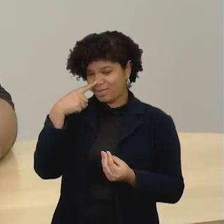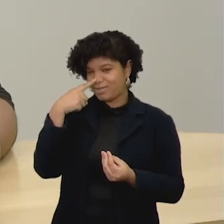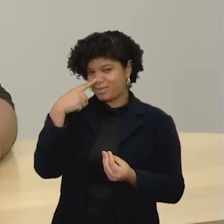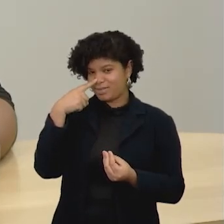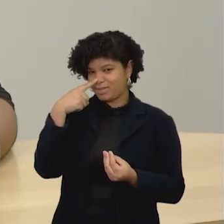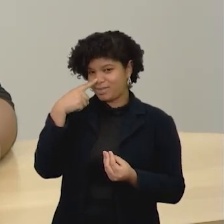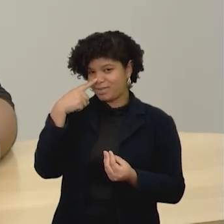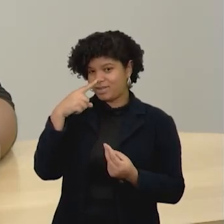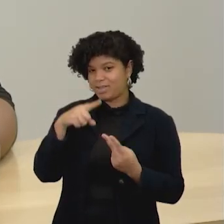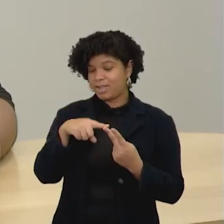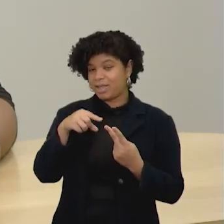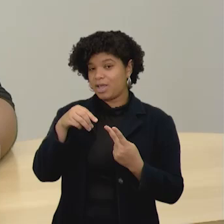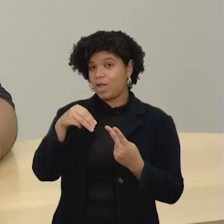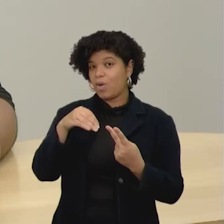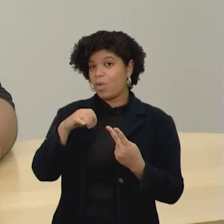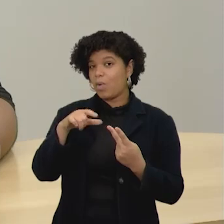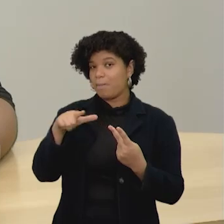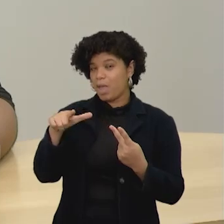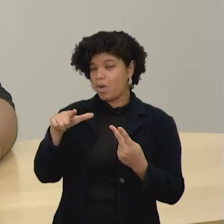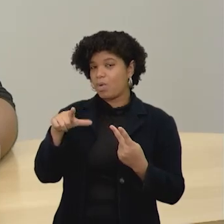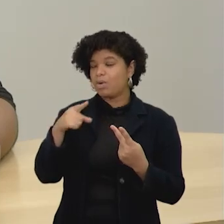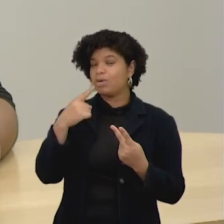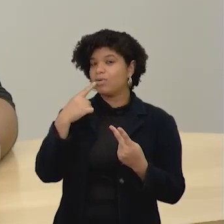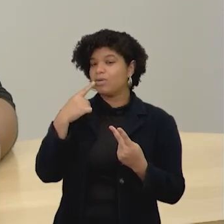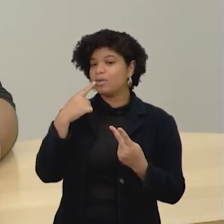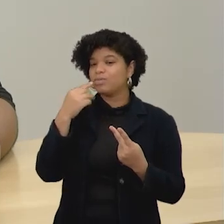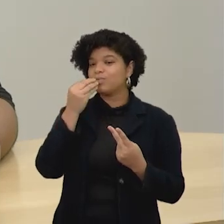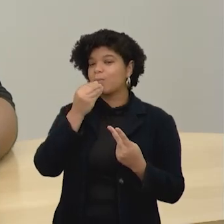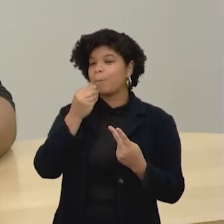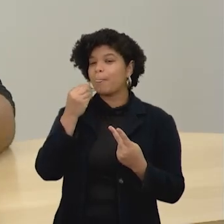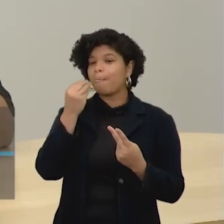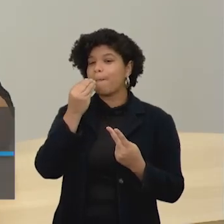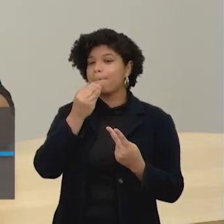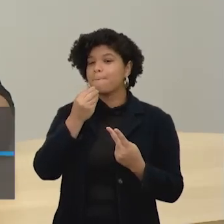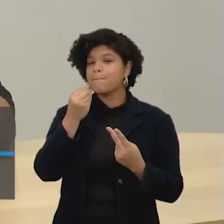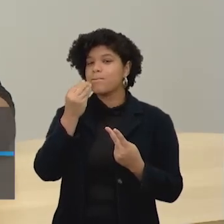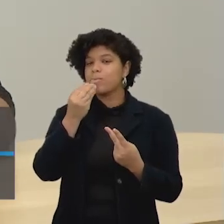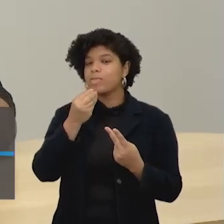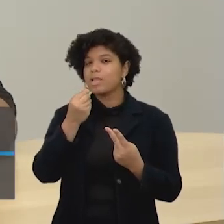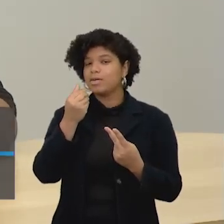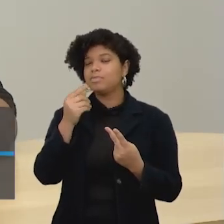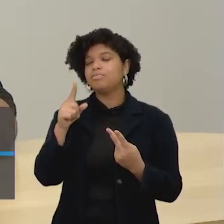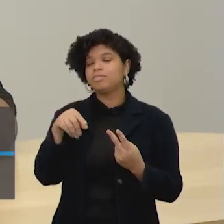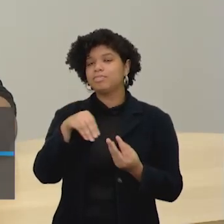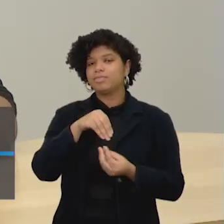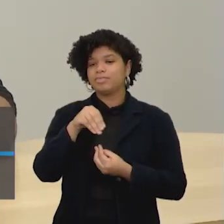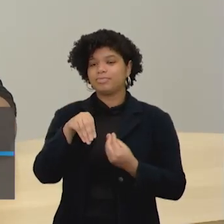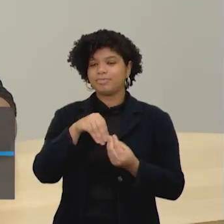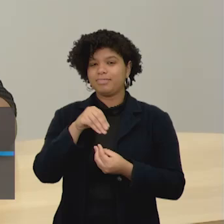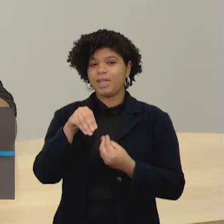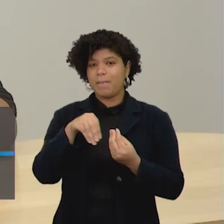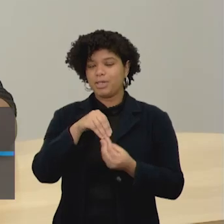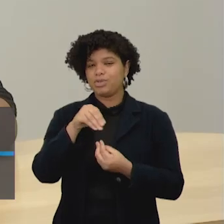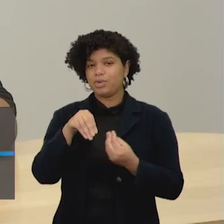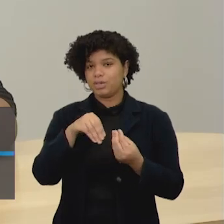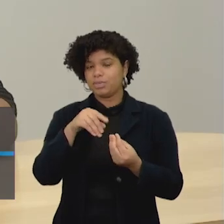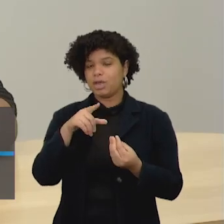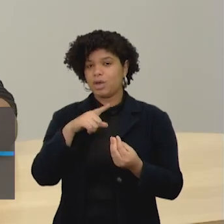olfato, né? Mas o doce a gente vai perceber pelo paladar, então essa mistura de